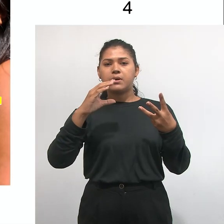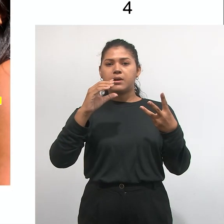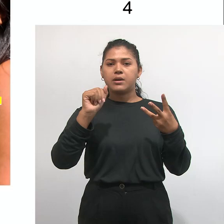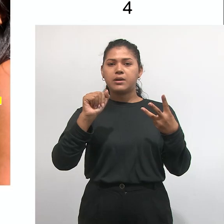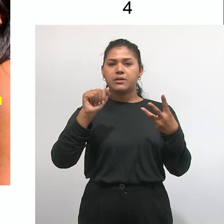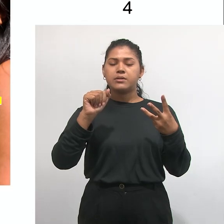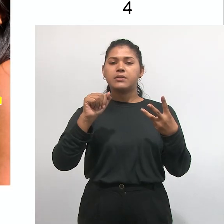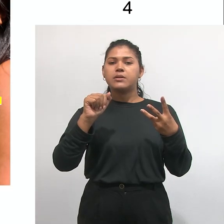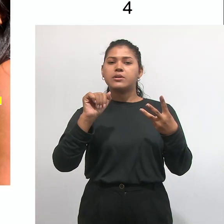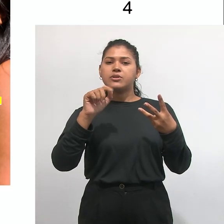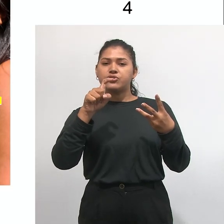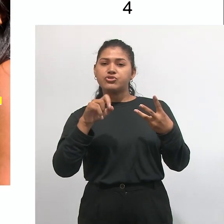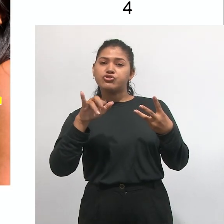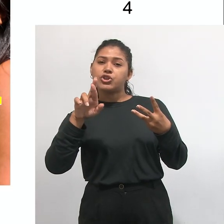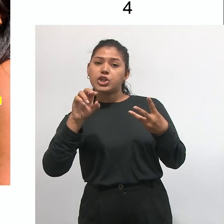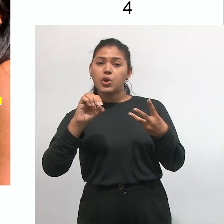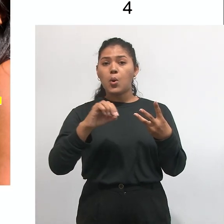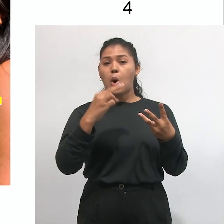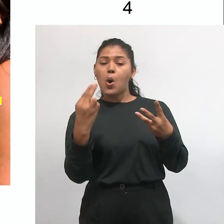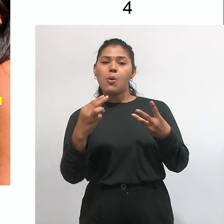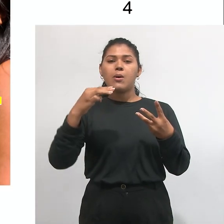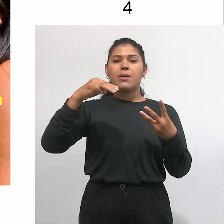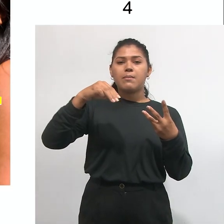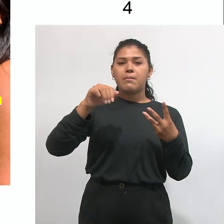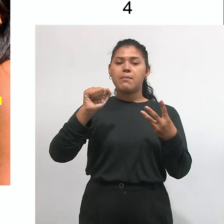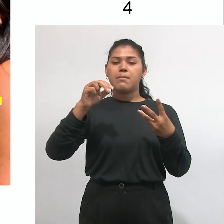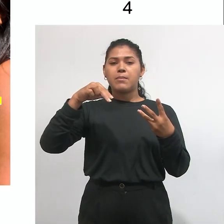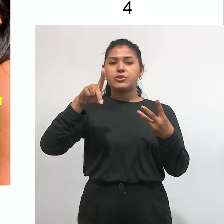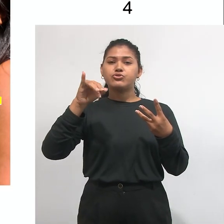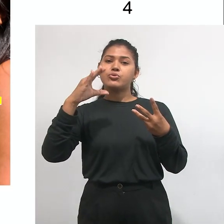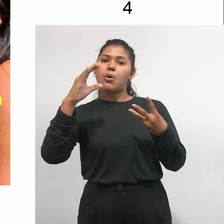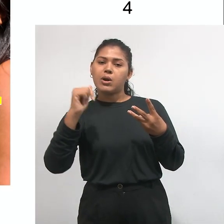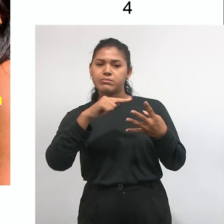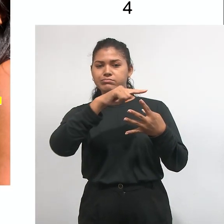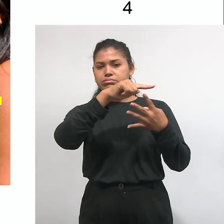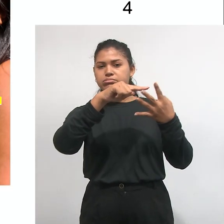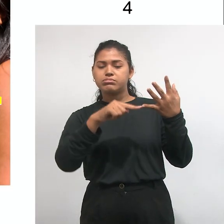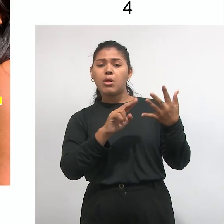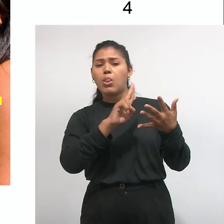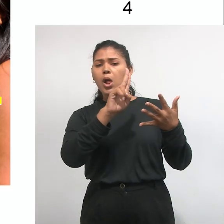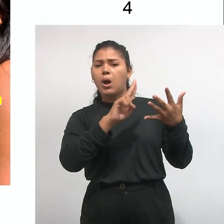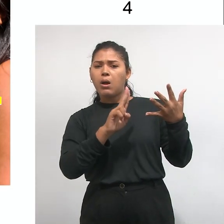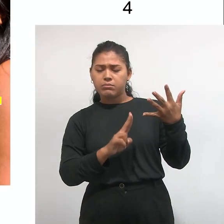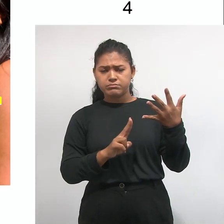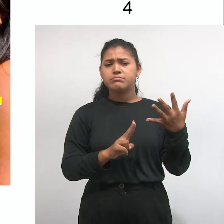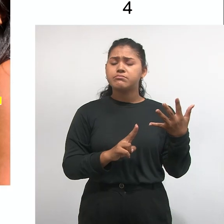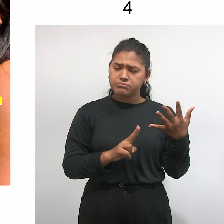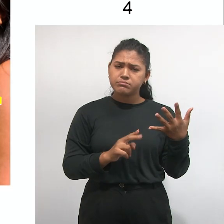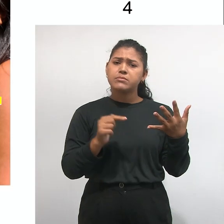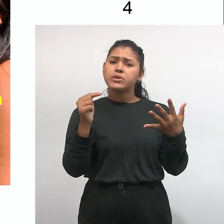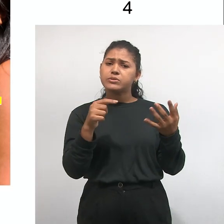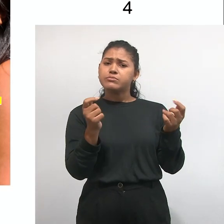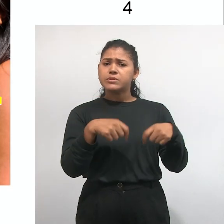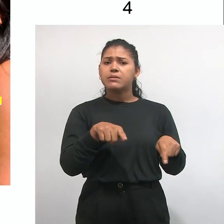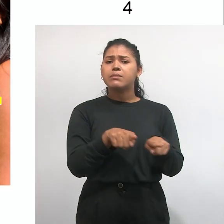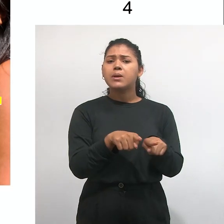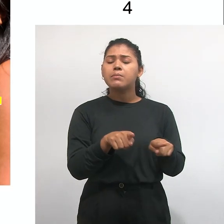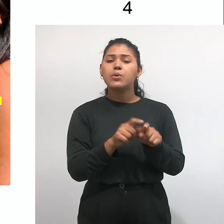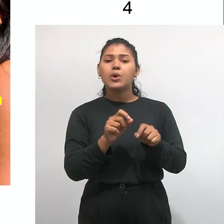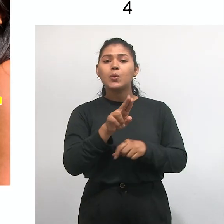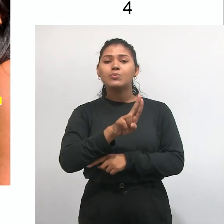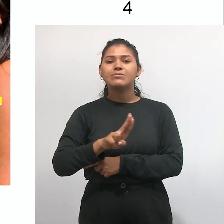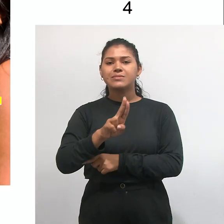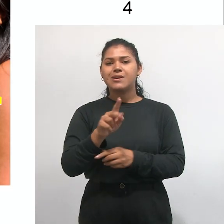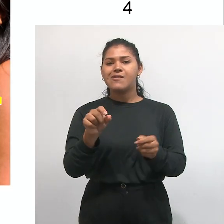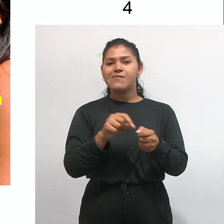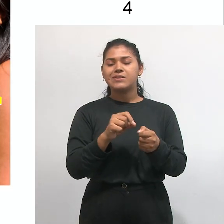tem essa utilização importante aí dentro da culinária e que pode se transformar em farinha. E